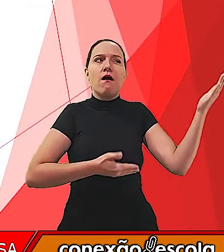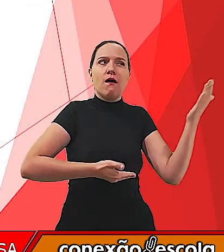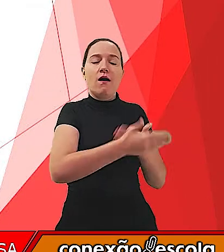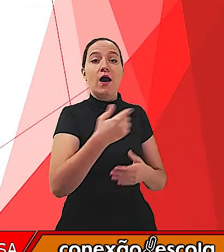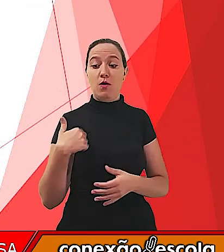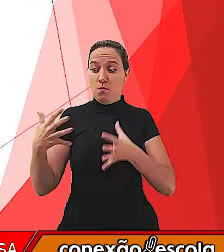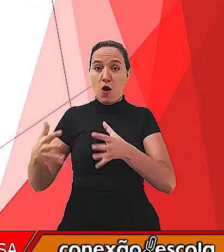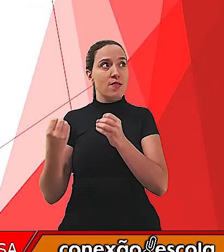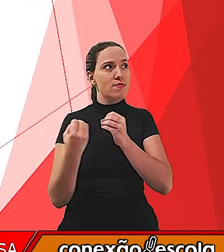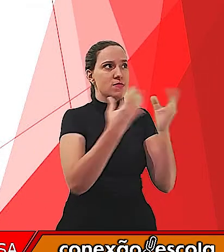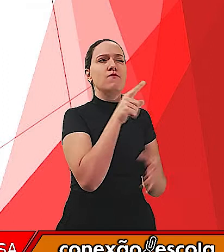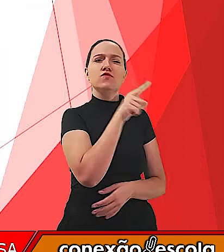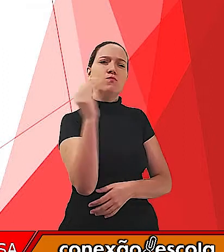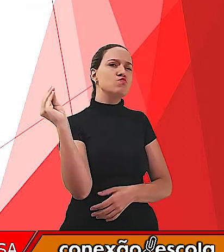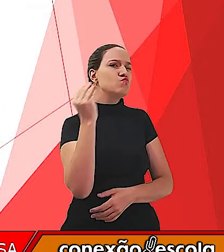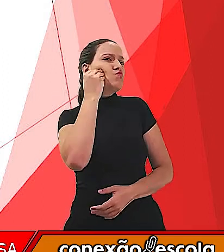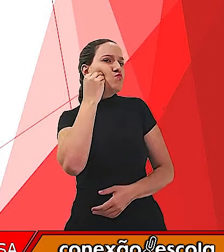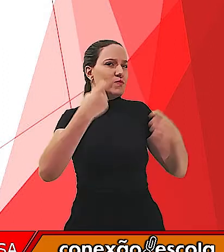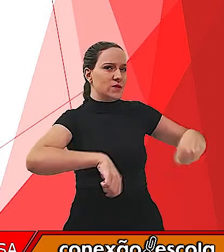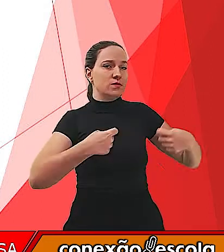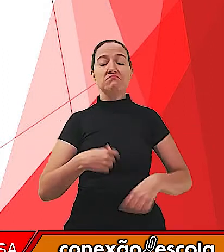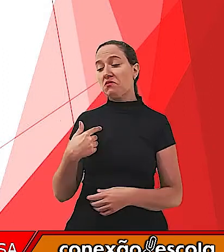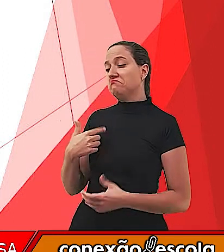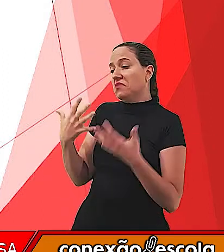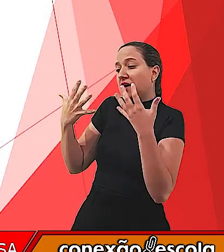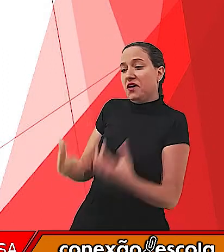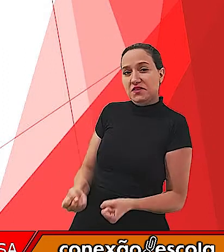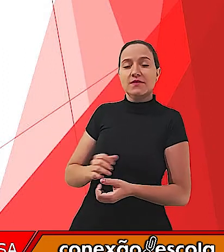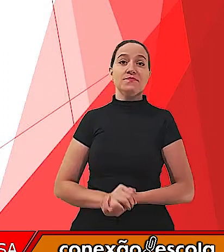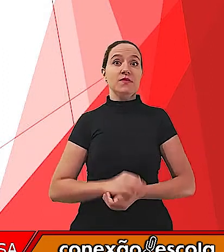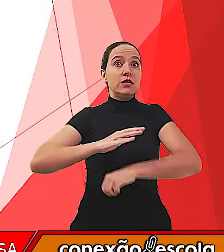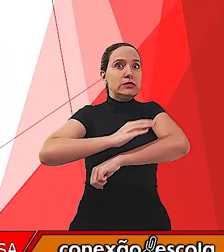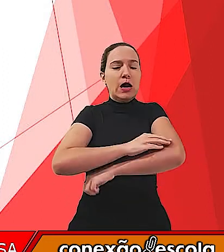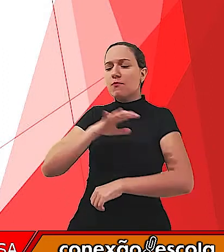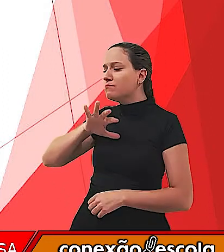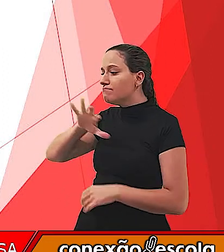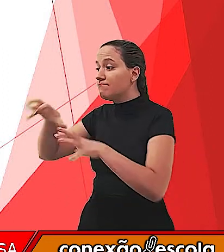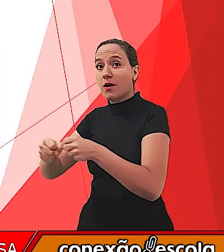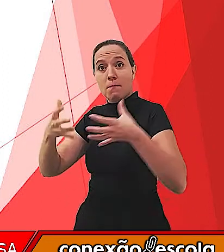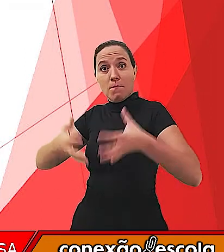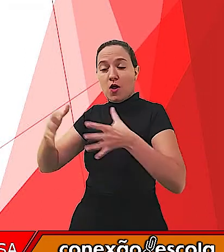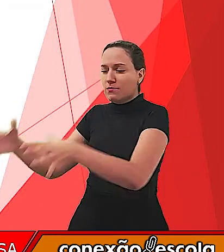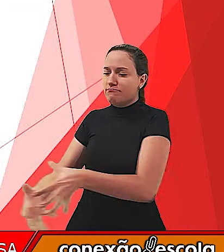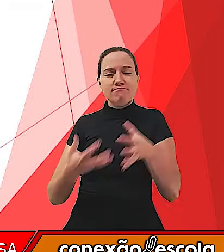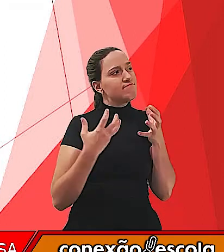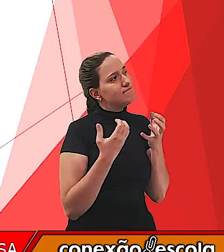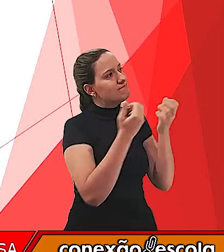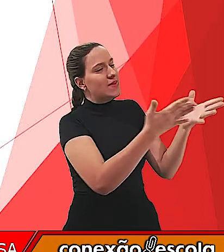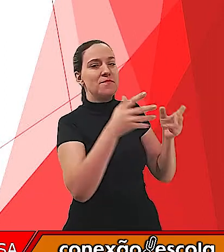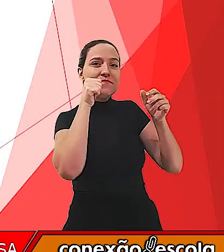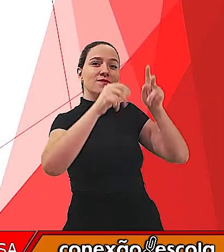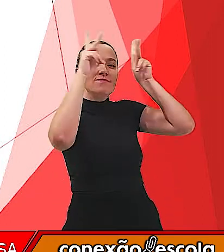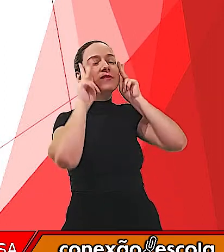beijo. A princesa concordou. Então o sapo apanhou a bola, levou até os pés da princesa